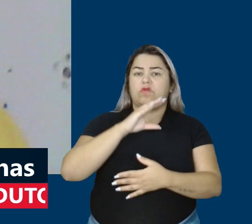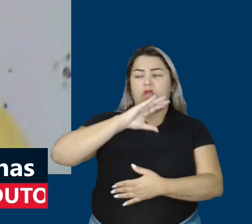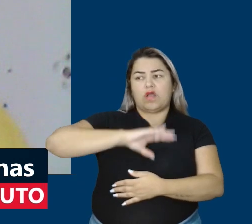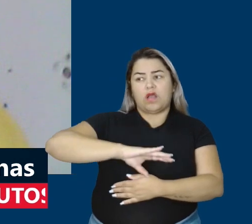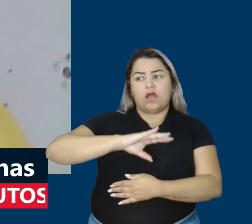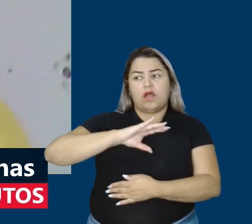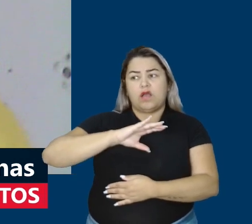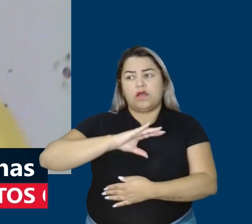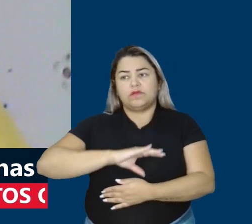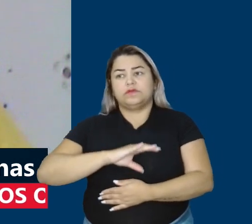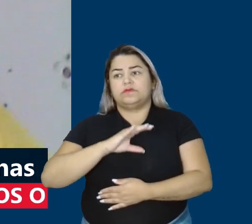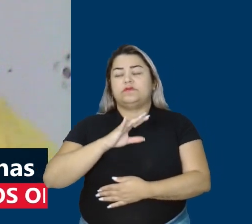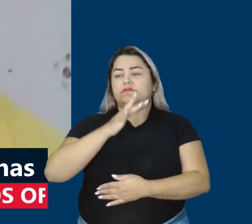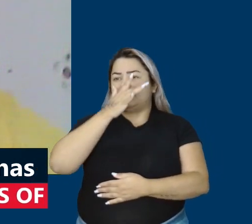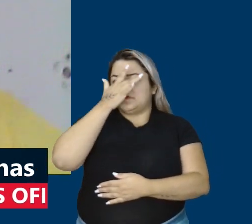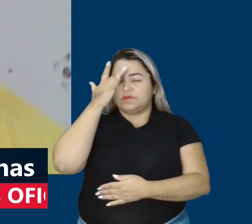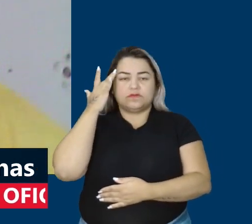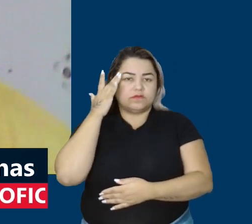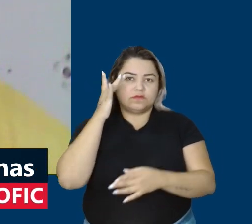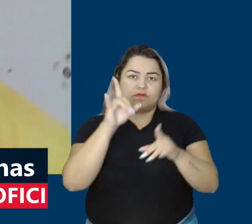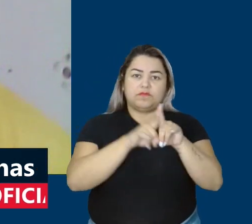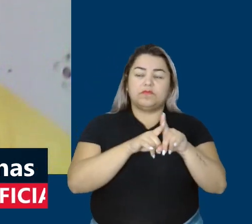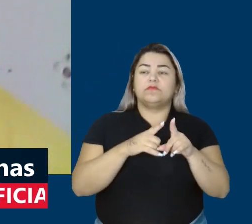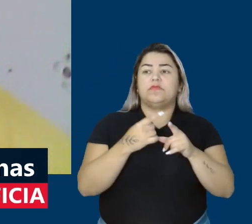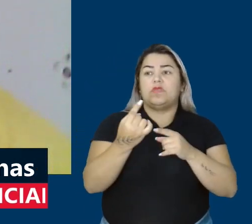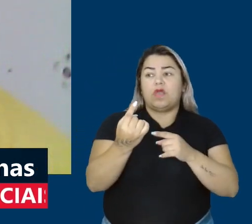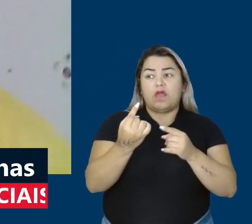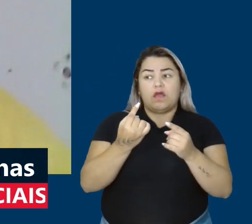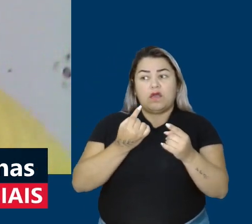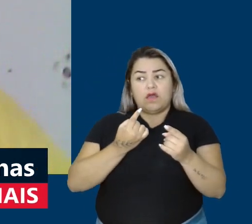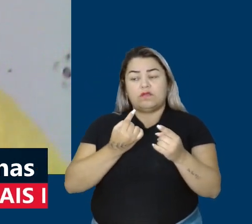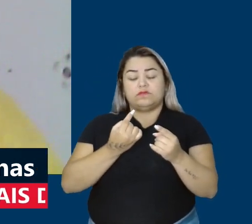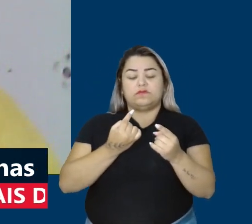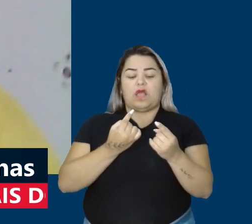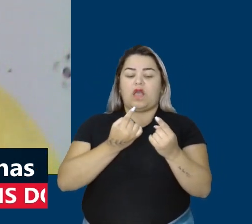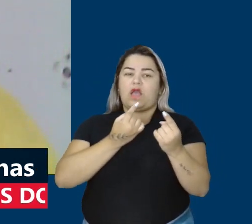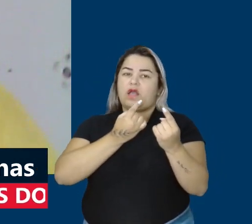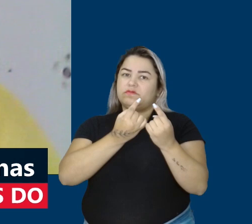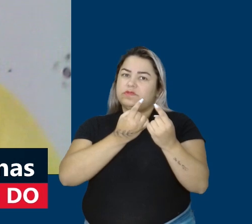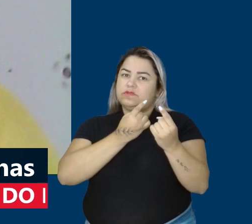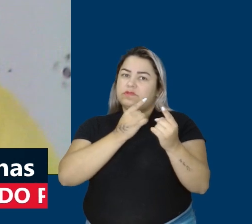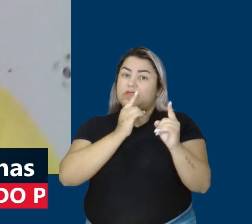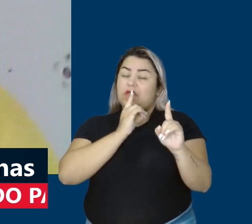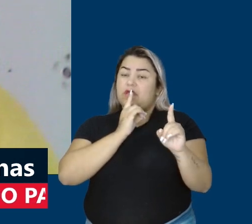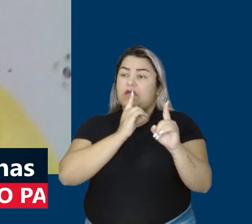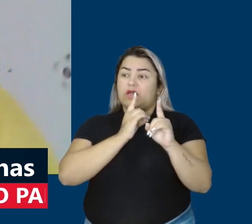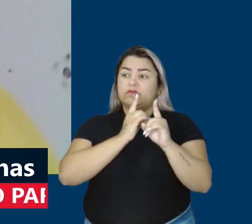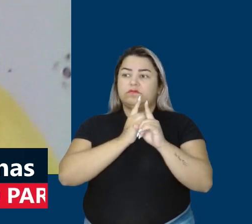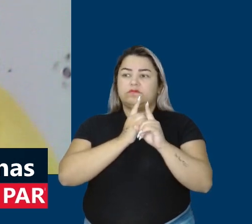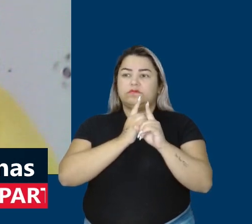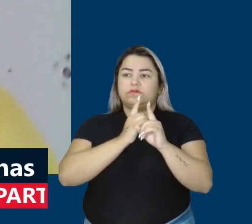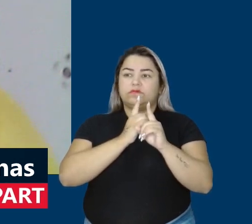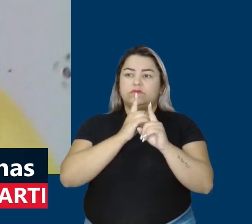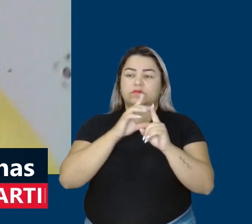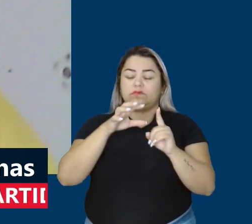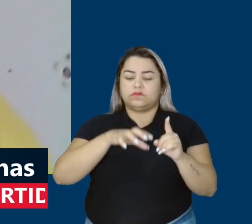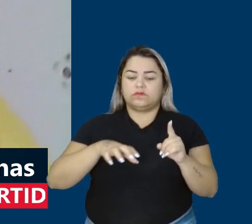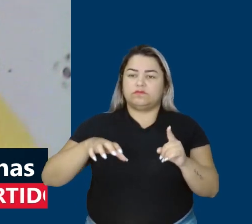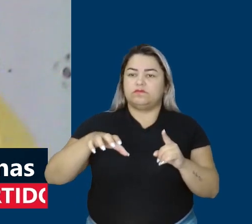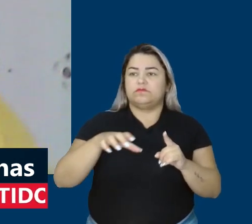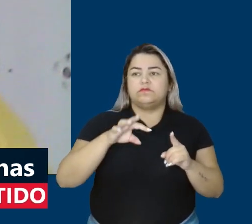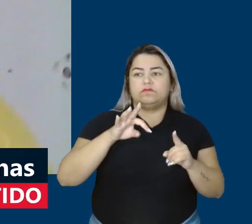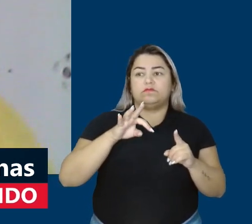portugueses aqui, aí vocês sabem de lá para cá a história. Então, a demarcação de terras na